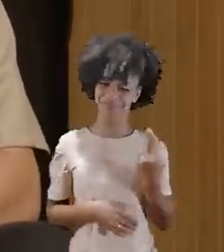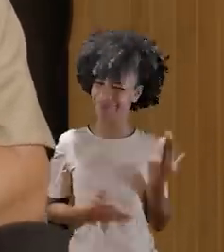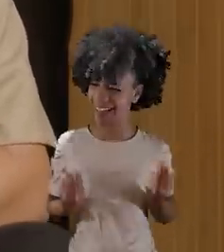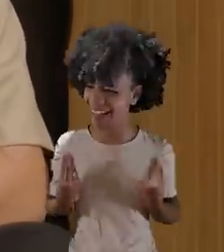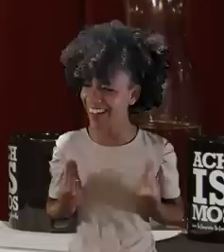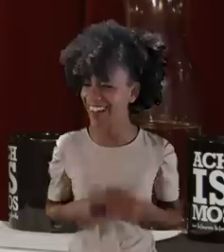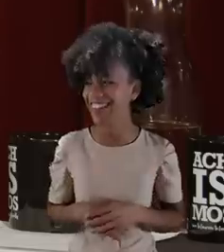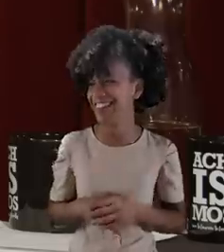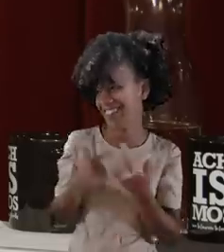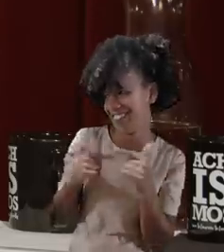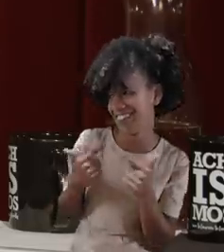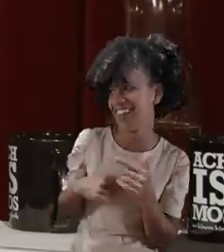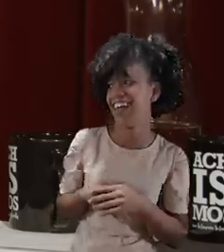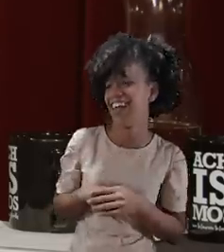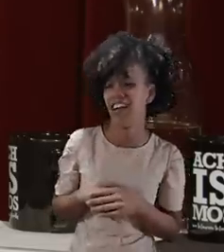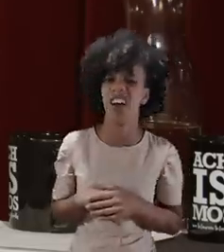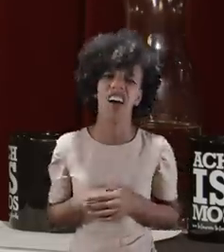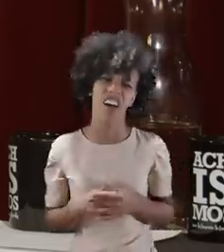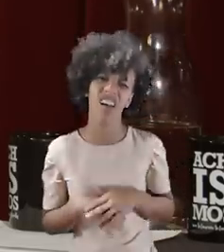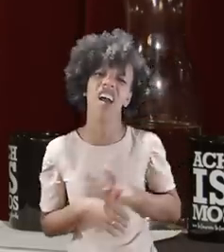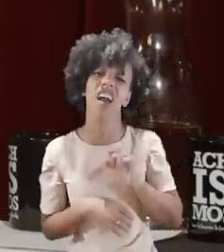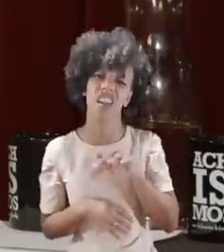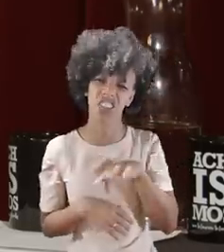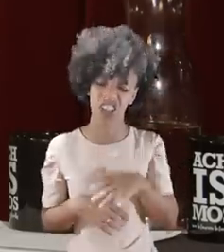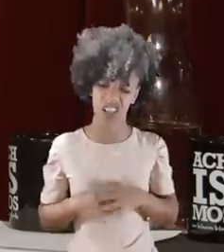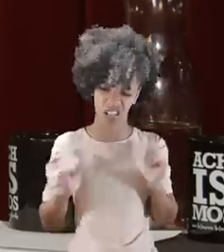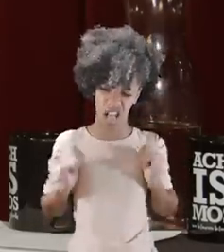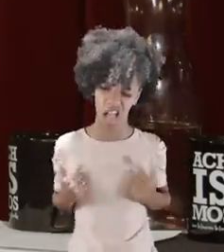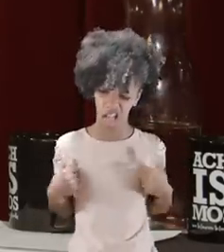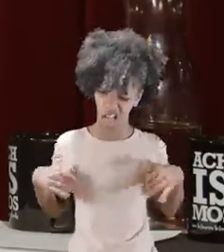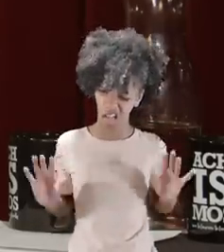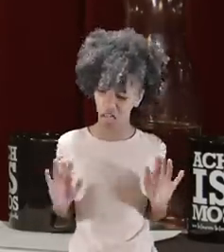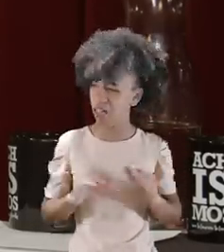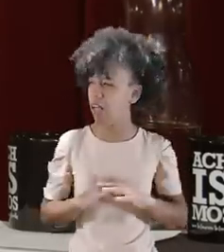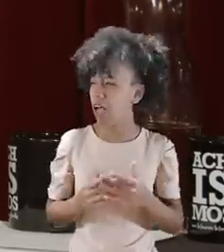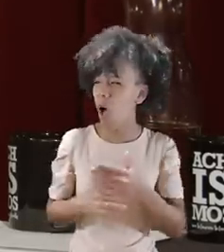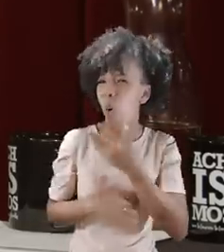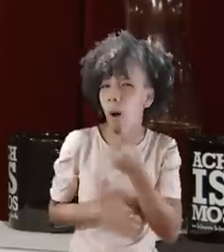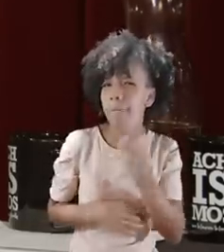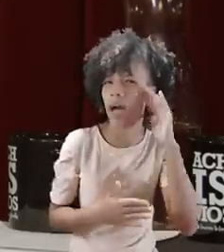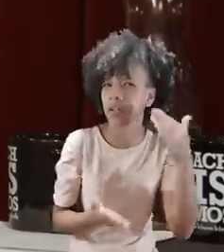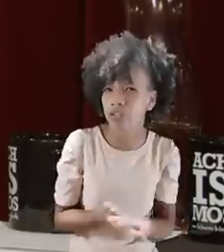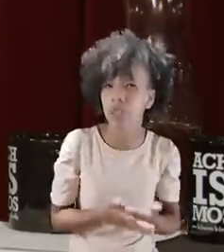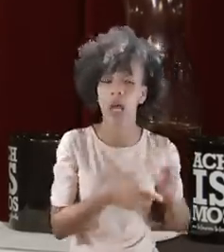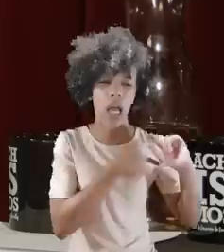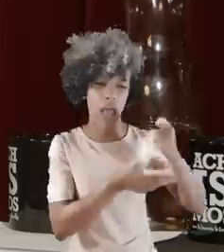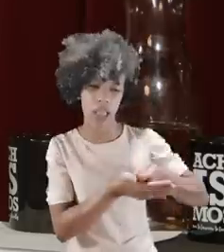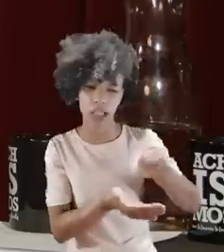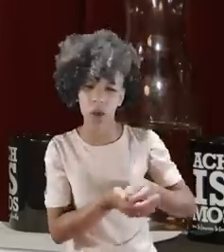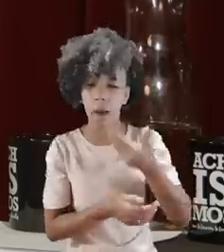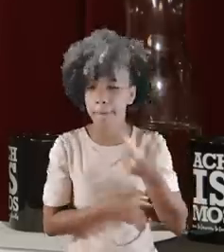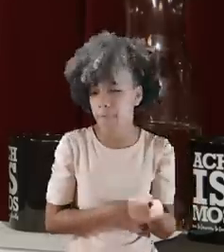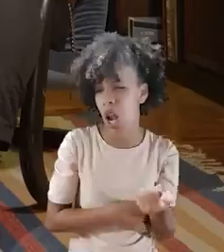oi oi amor é uma coisa fechado Eu acho que o homem Ele quer manter uma tradição acreditando que aquela tradição